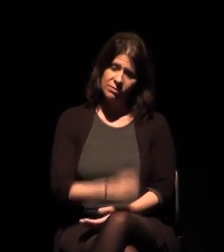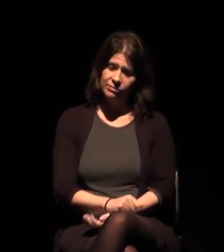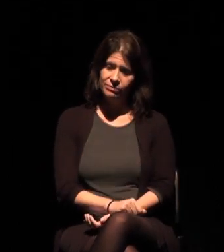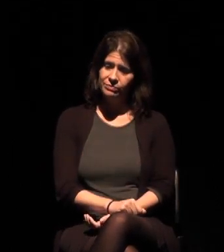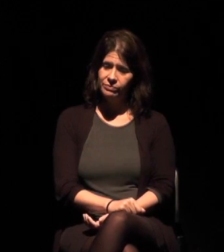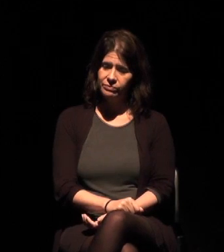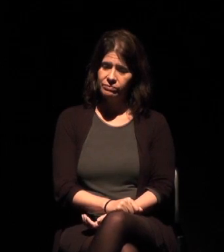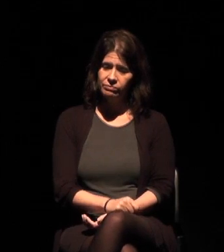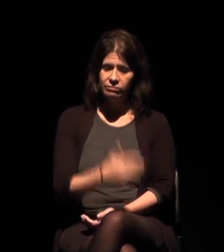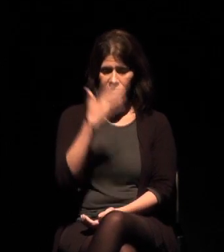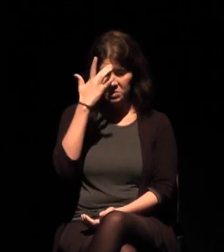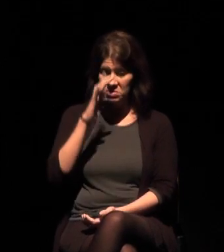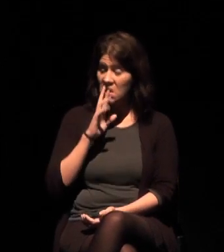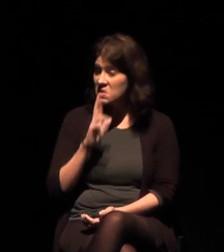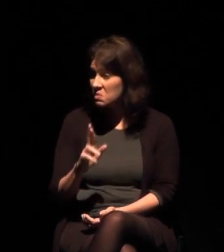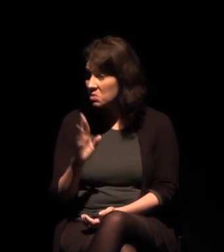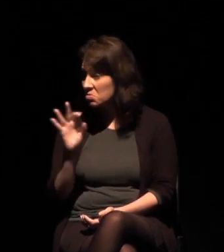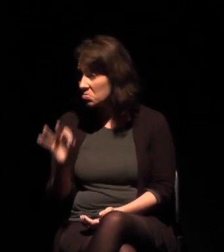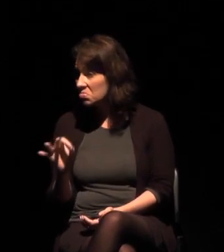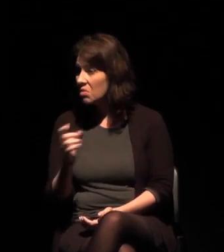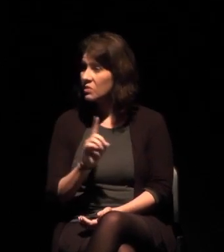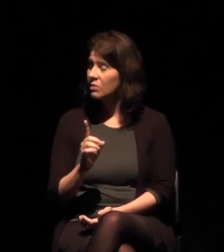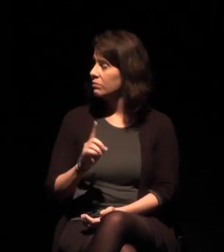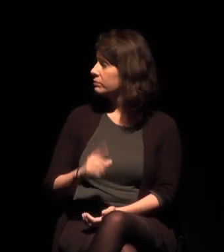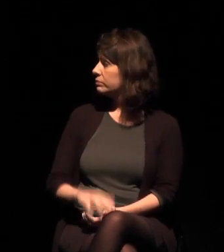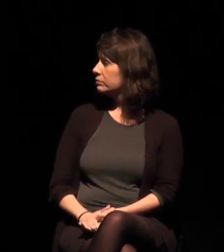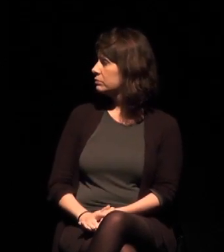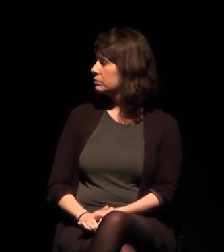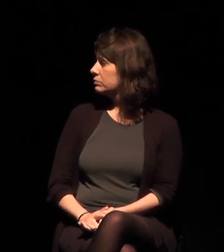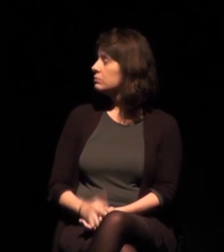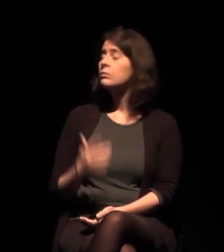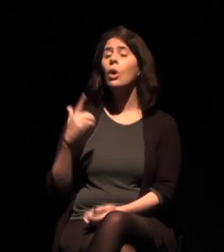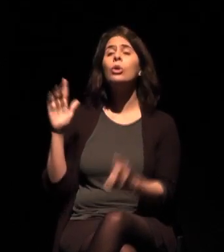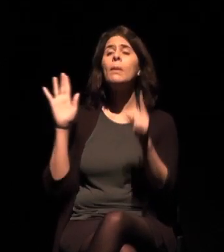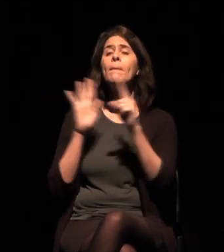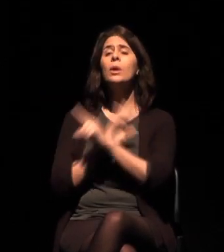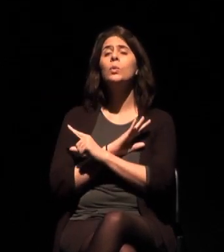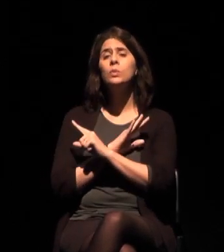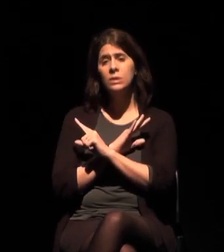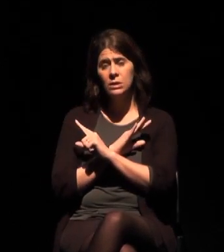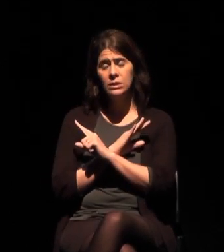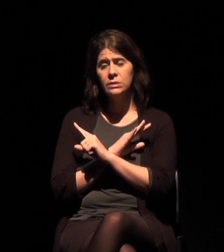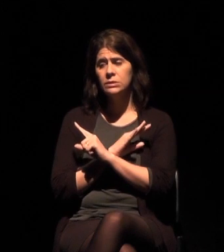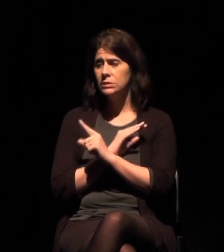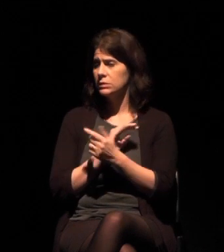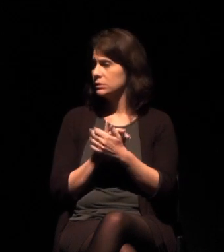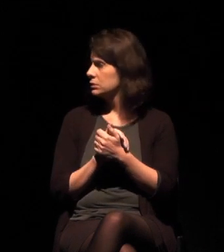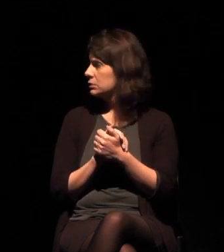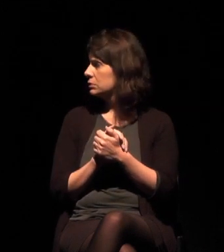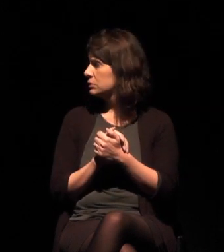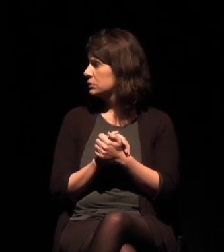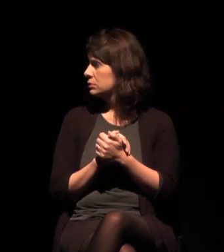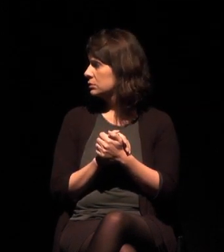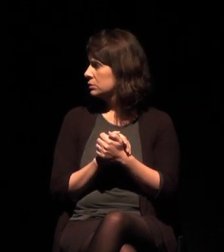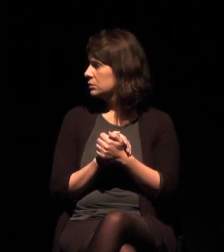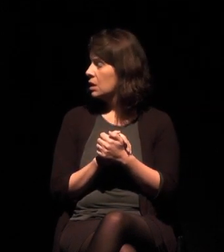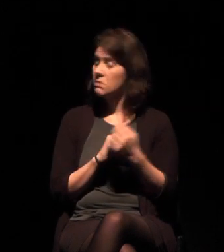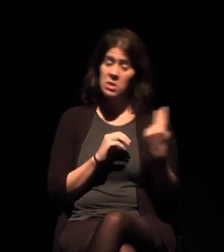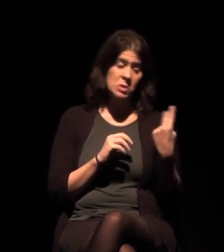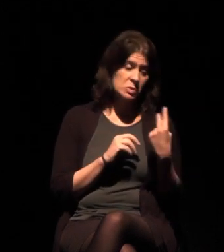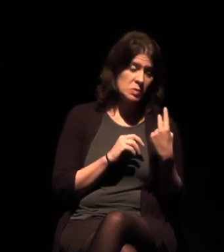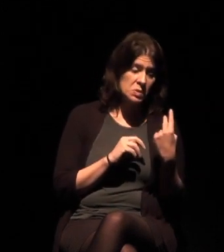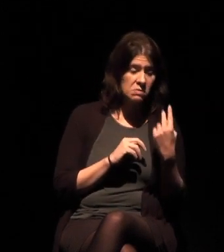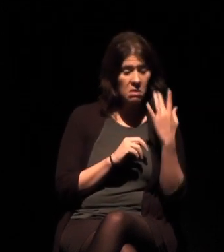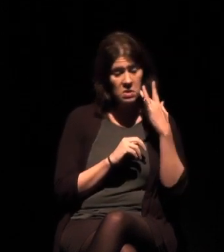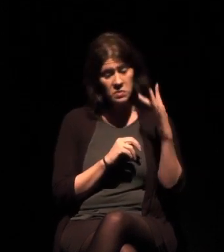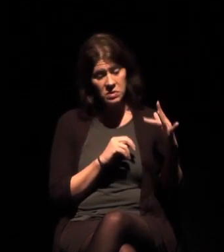responder mais uma vez me larguei temos uma outra pergunta é que quer prazo para as duas e nossas mãos a é